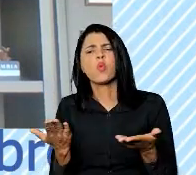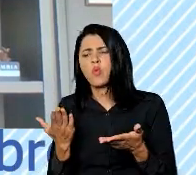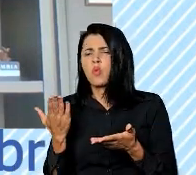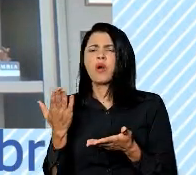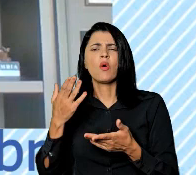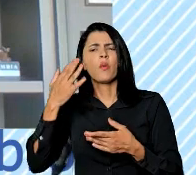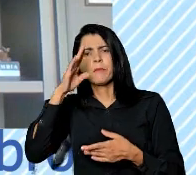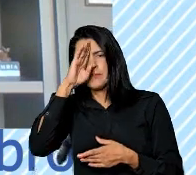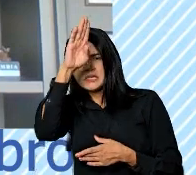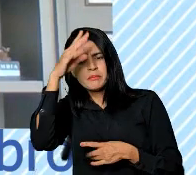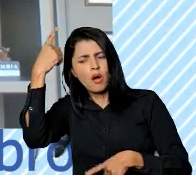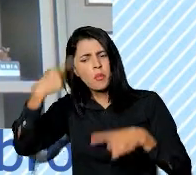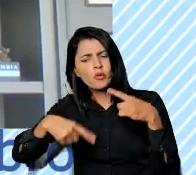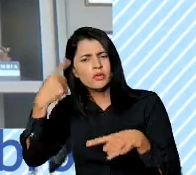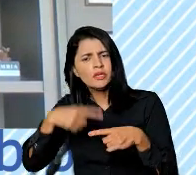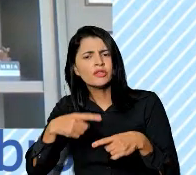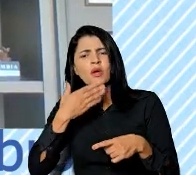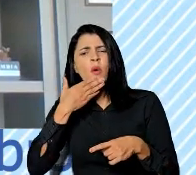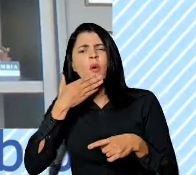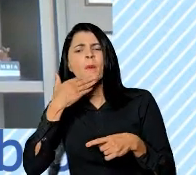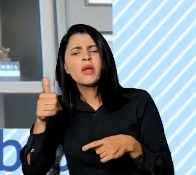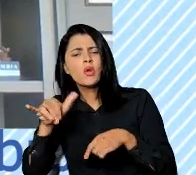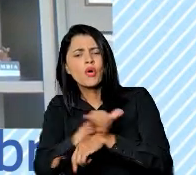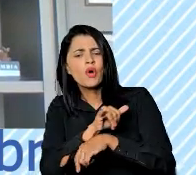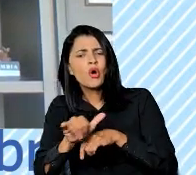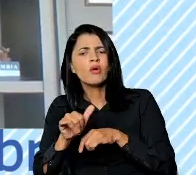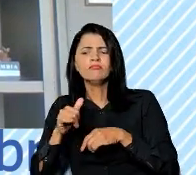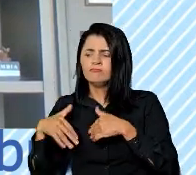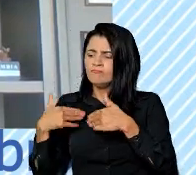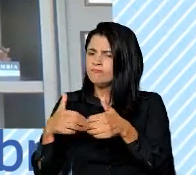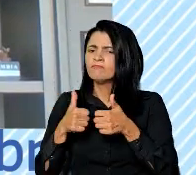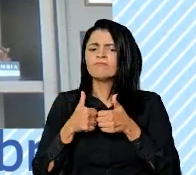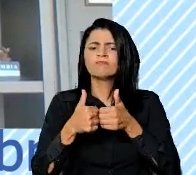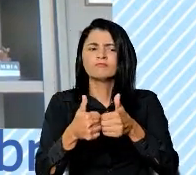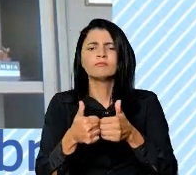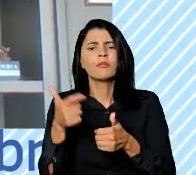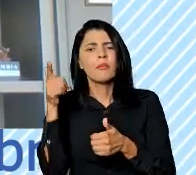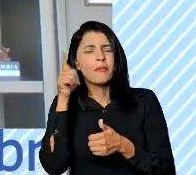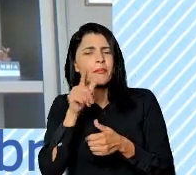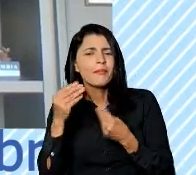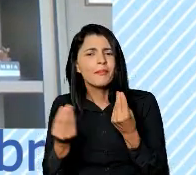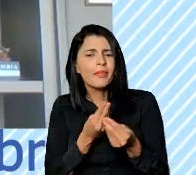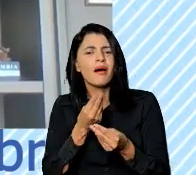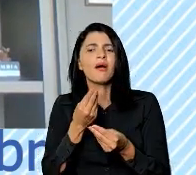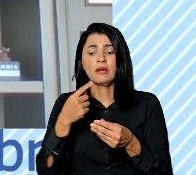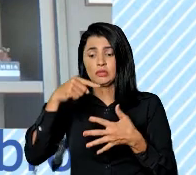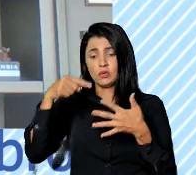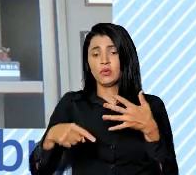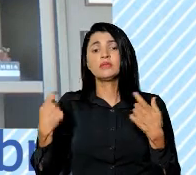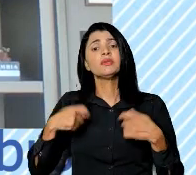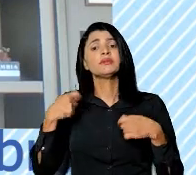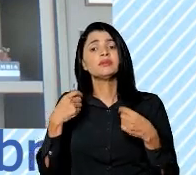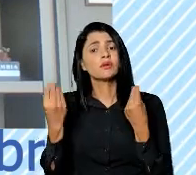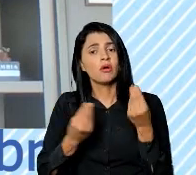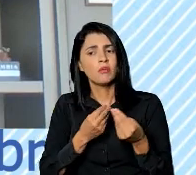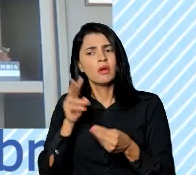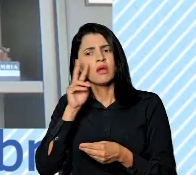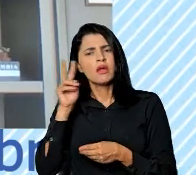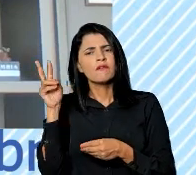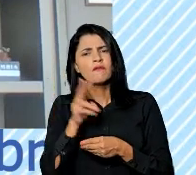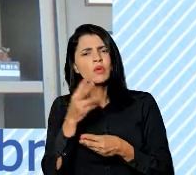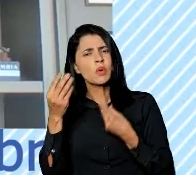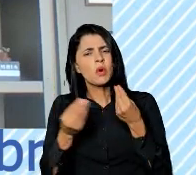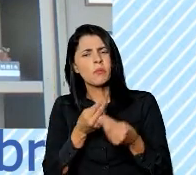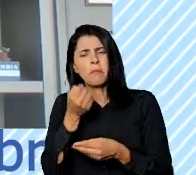eram os melhores caminhos para traçar, para serem seguidos, para atender e suprir as nossas necessidades. E nós vimos o quanto isso foi